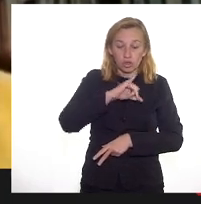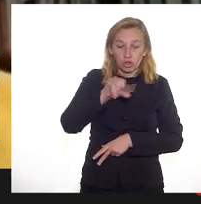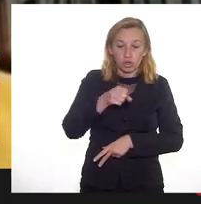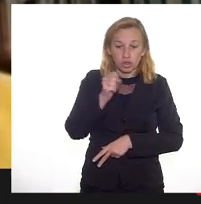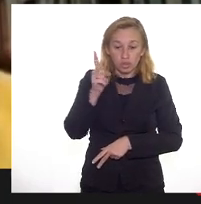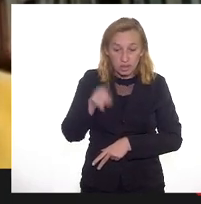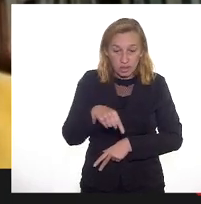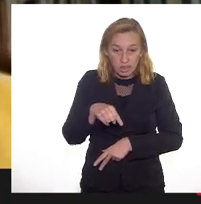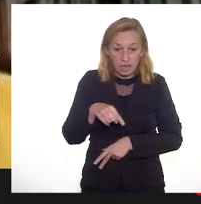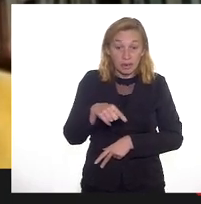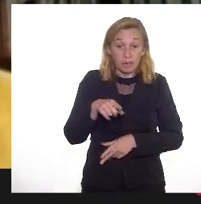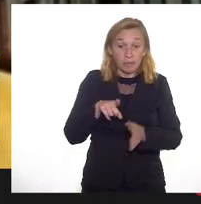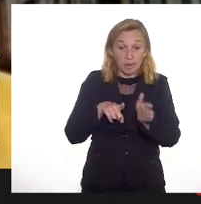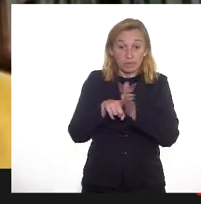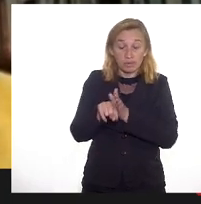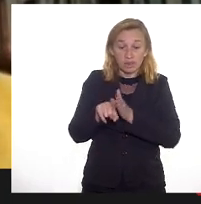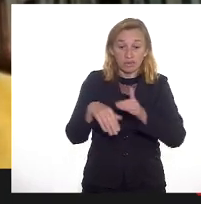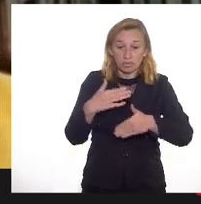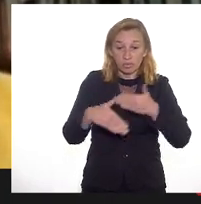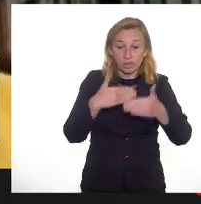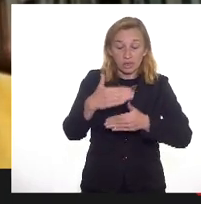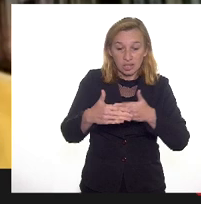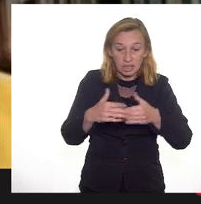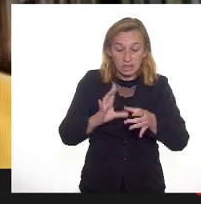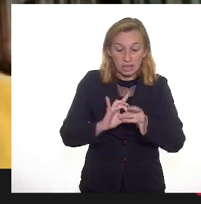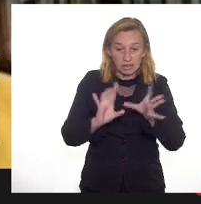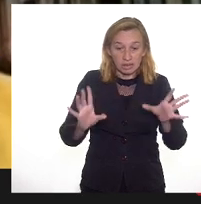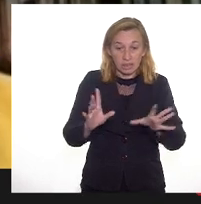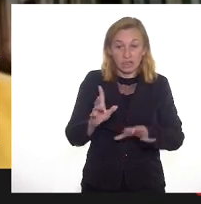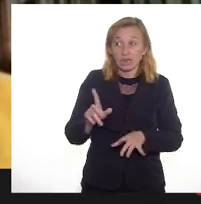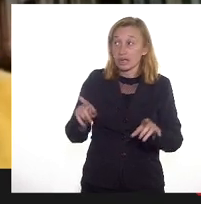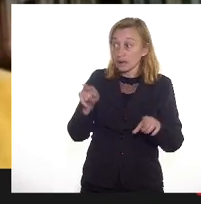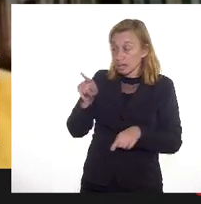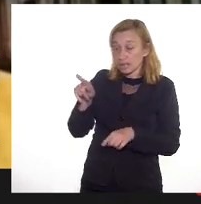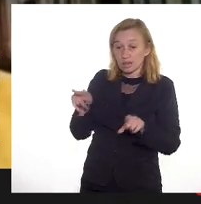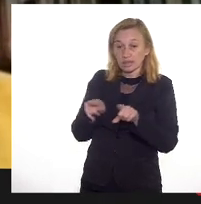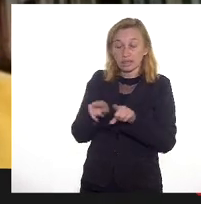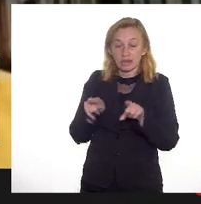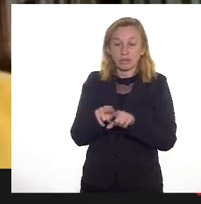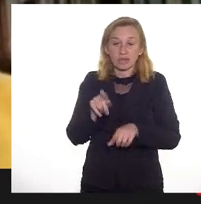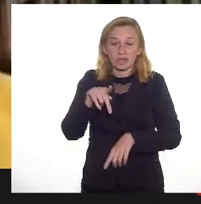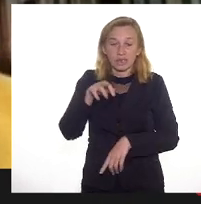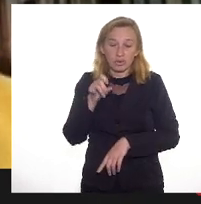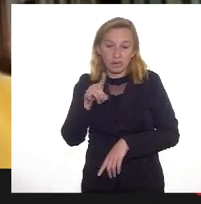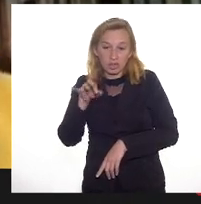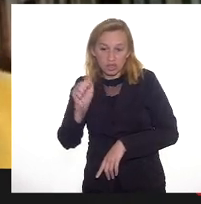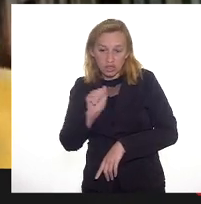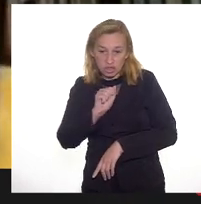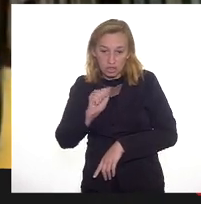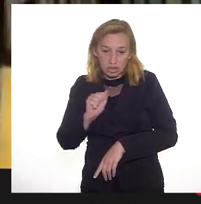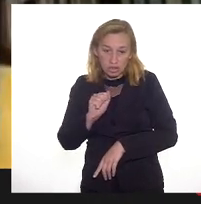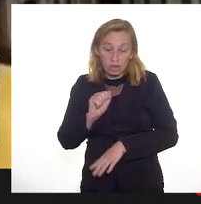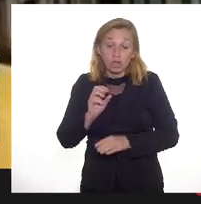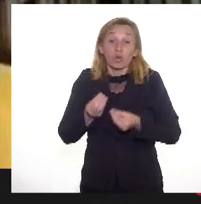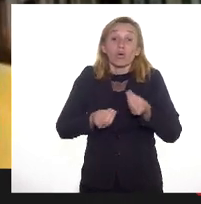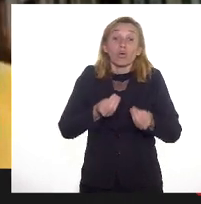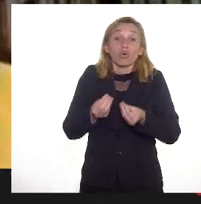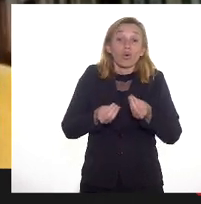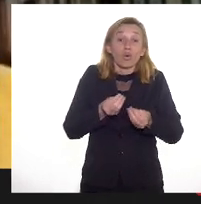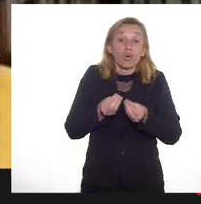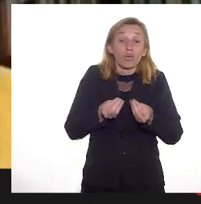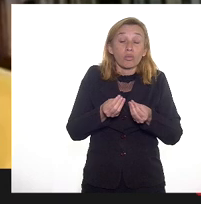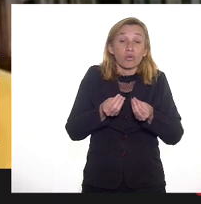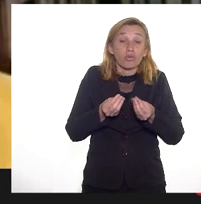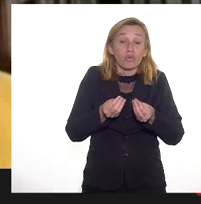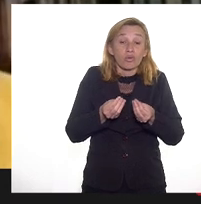processo de independência, ele era um mineralogista também, como amalgamar metais tão diversos, quer